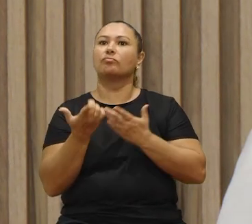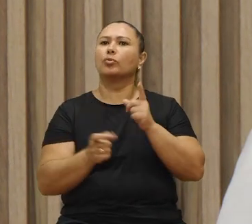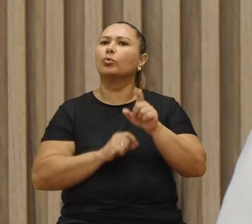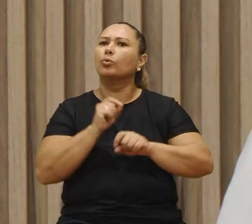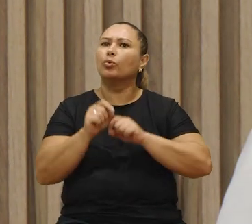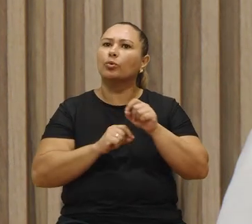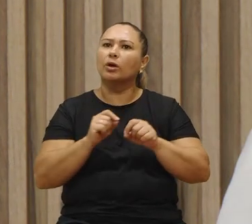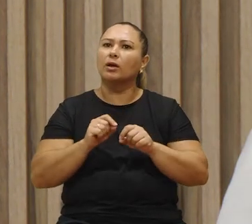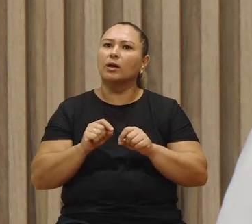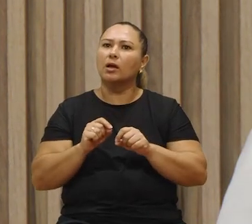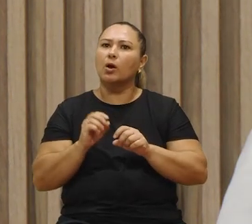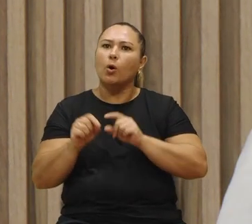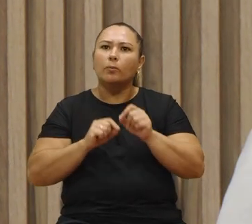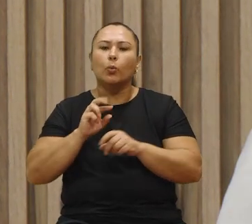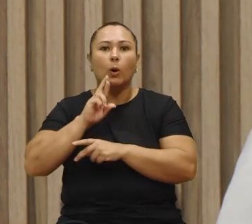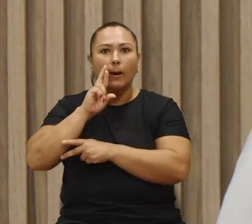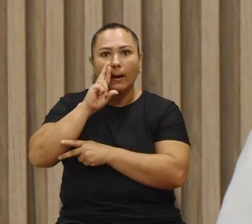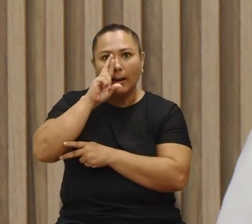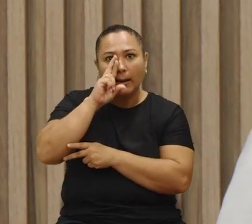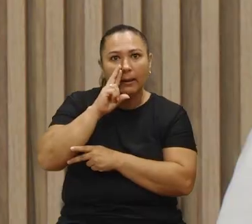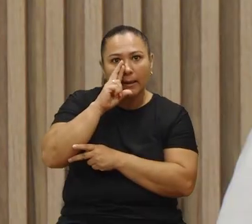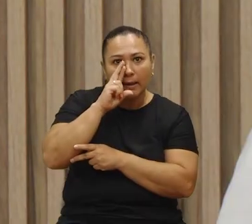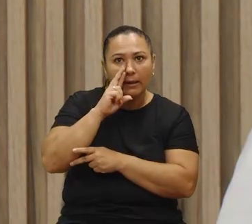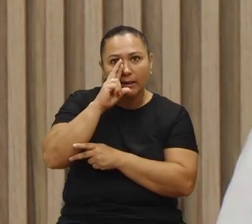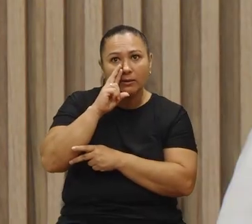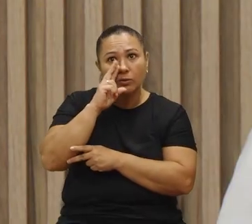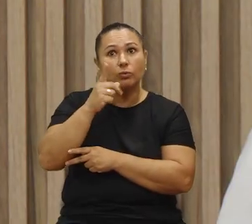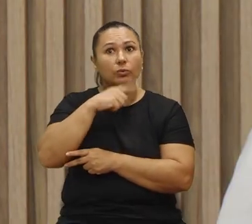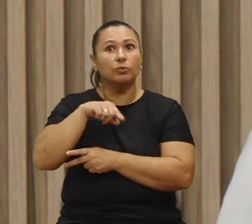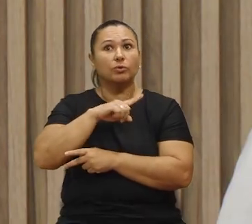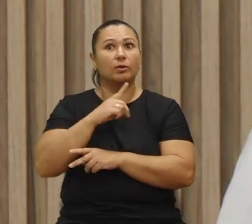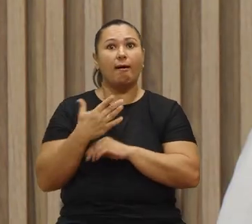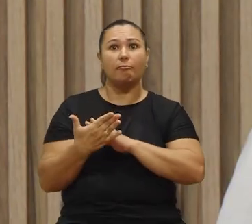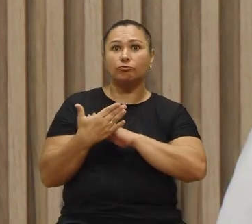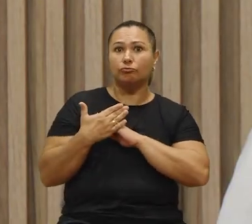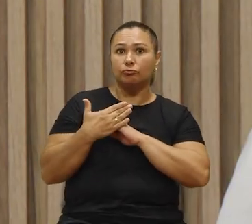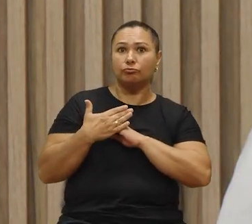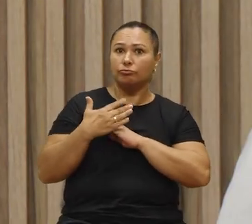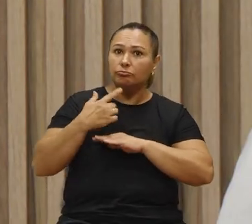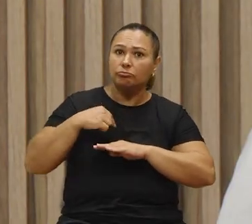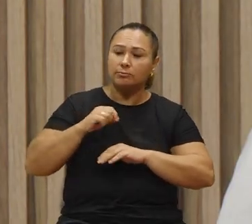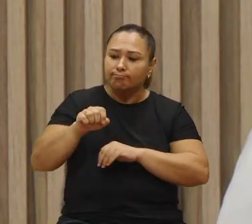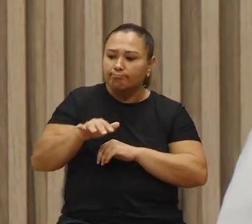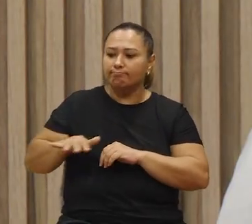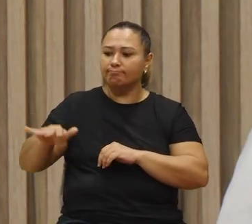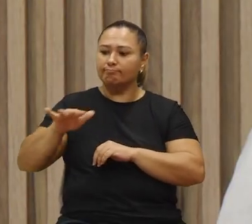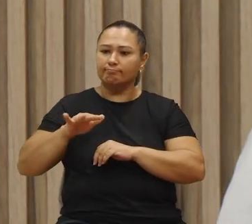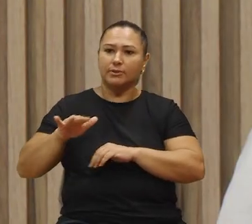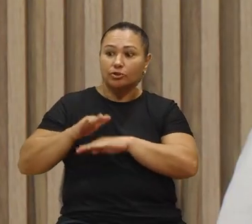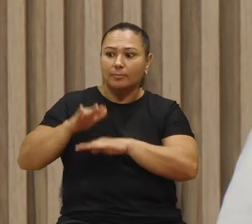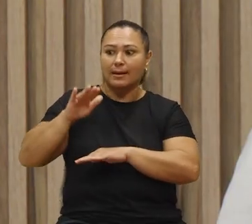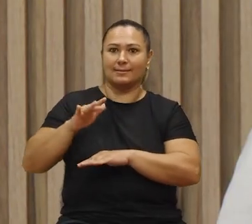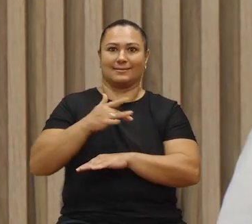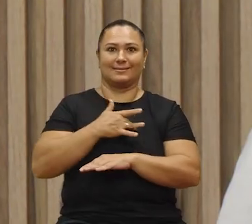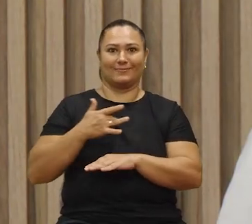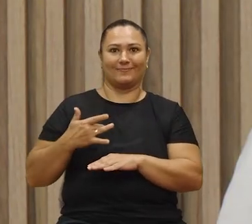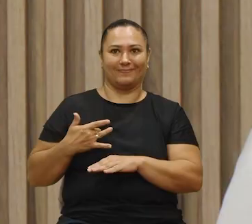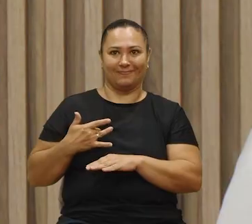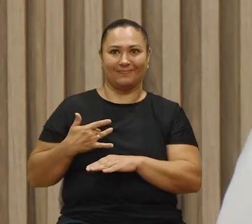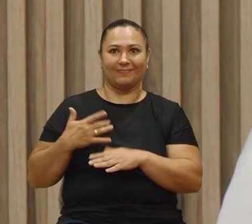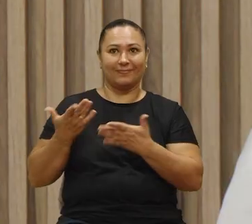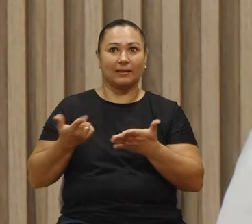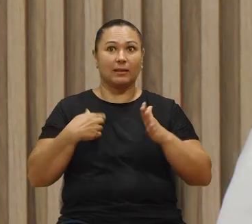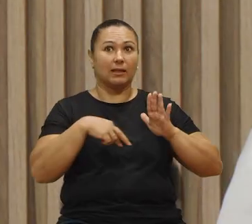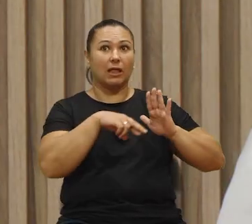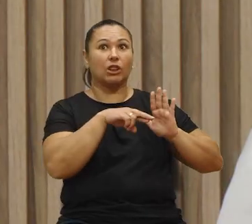NR1, que trabalha sobre gerenciamento de riscos e nos ajuda a construir esse ambiente mais